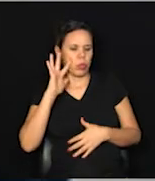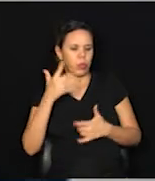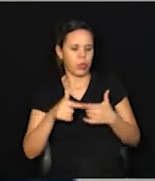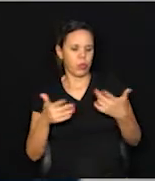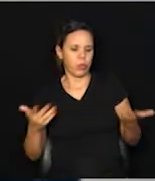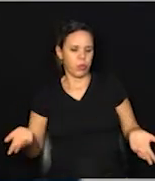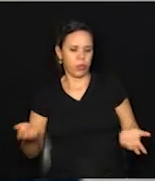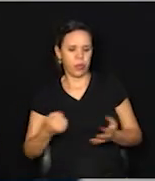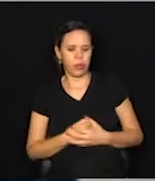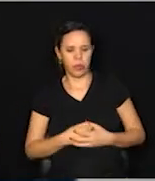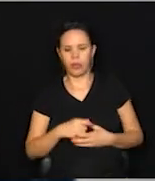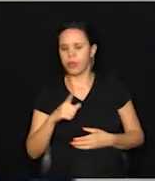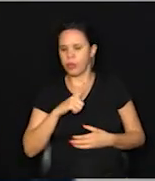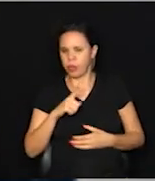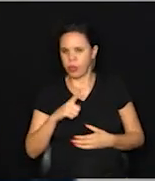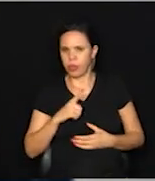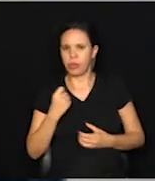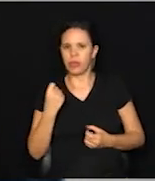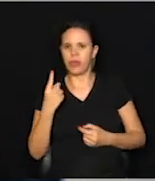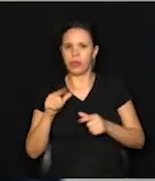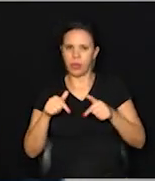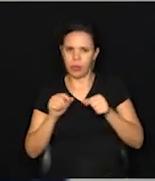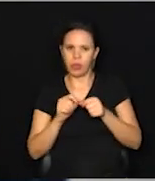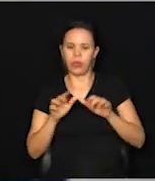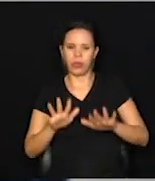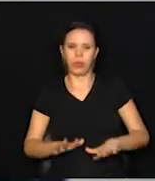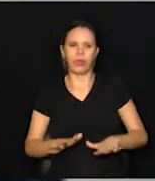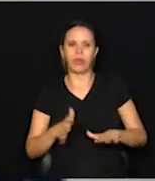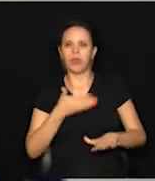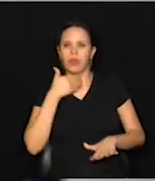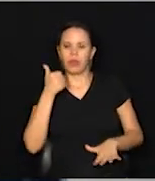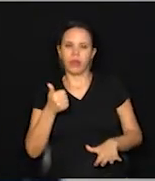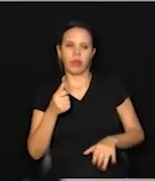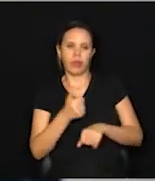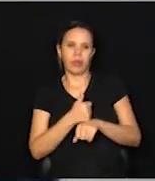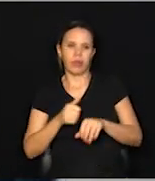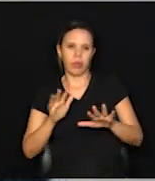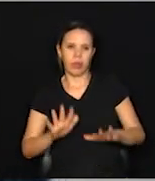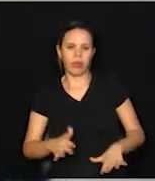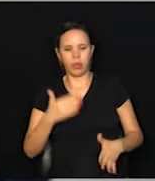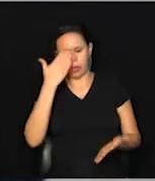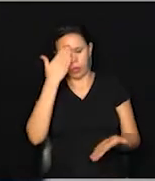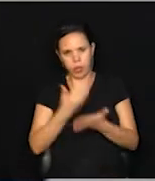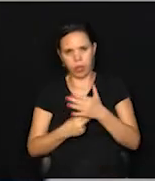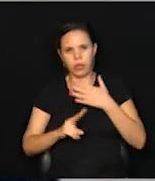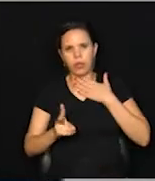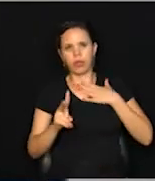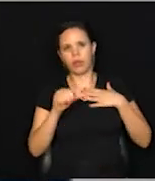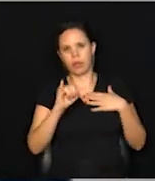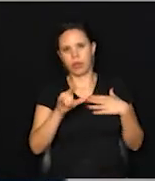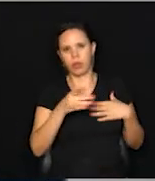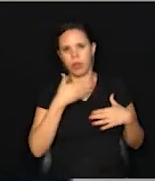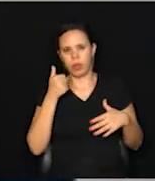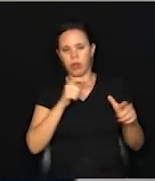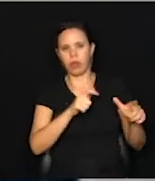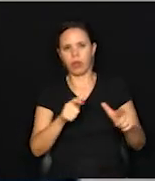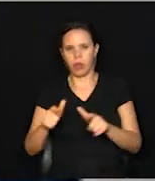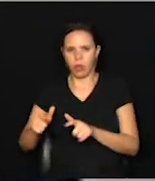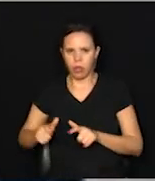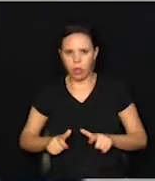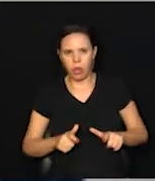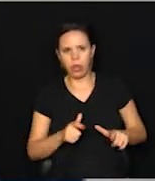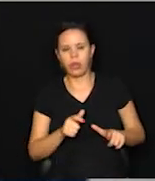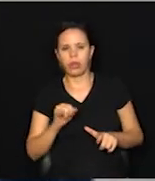isso, mas que tem que alguma ação ser feita e a gente tem que melhorar. Eu sempre acredito que se você melhorar a ambiência,